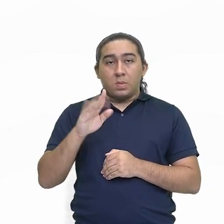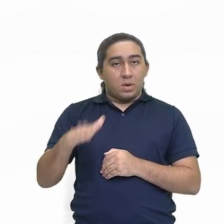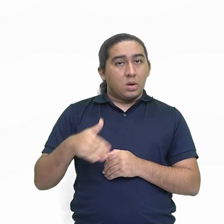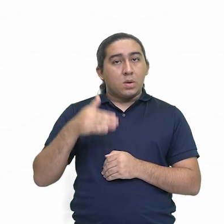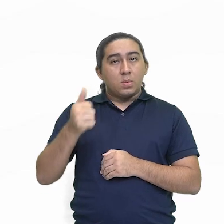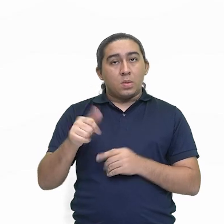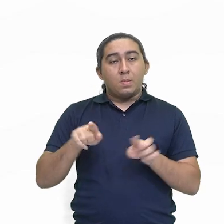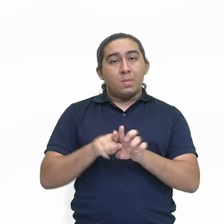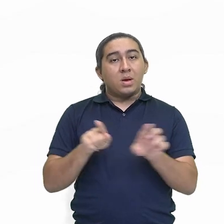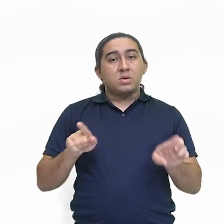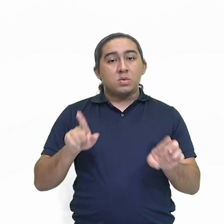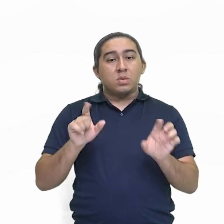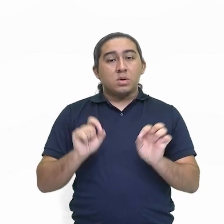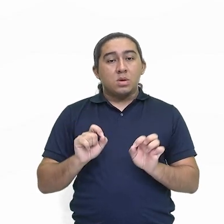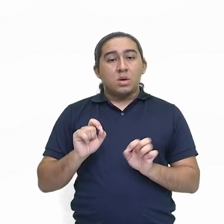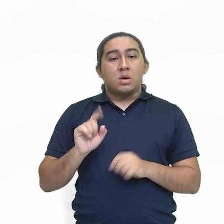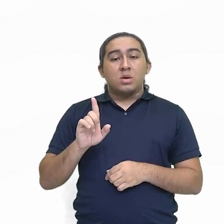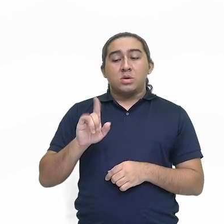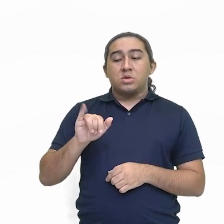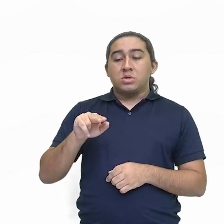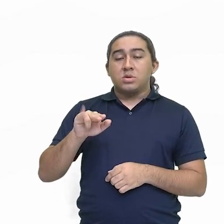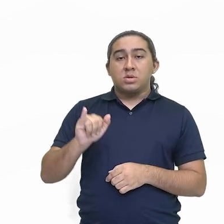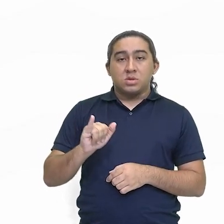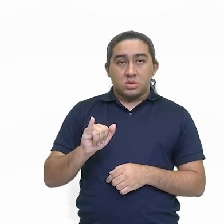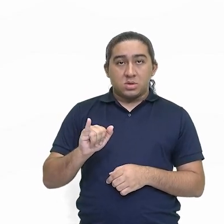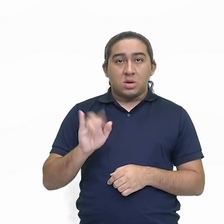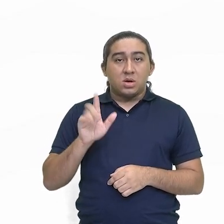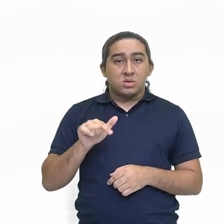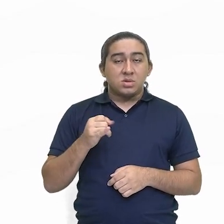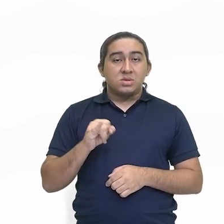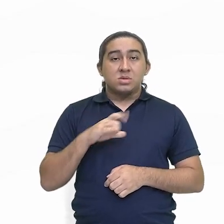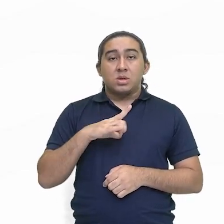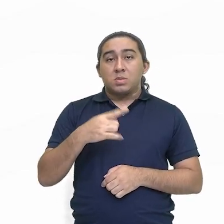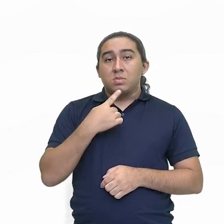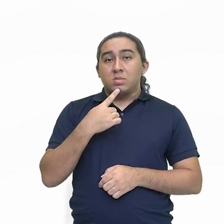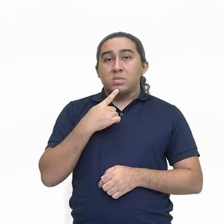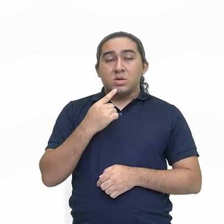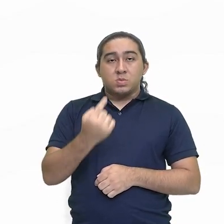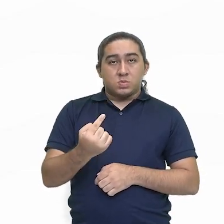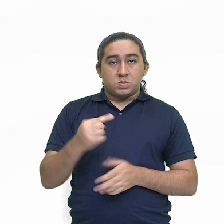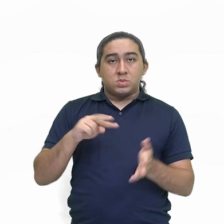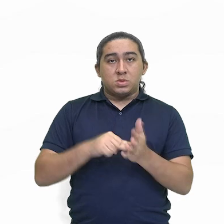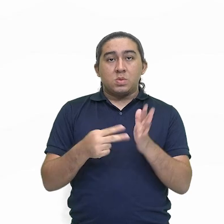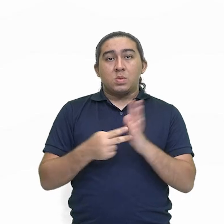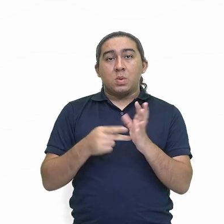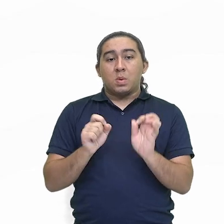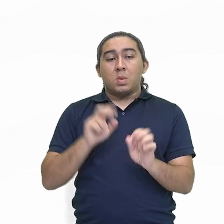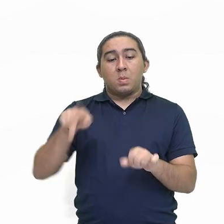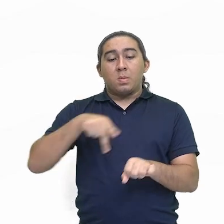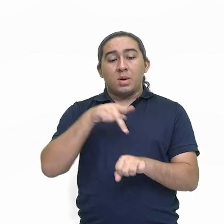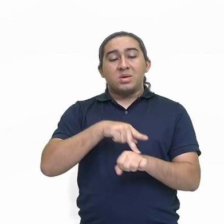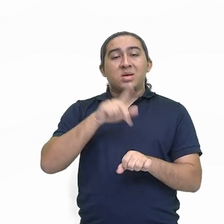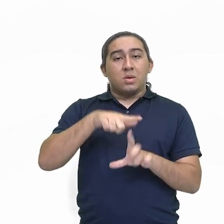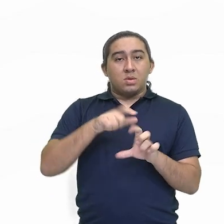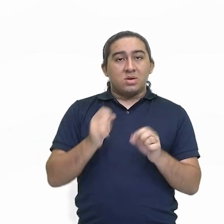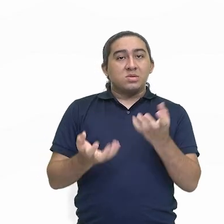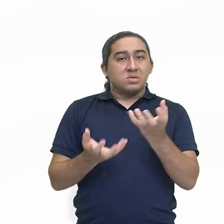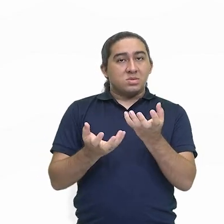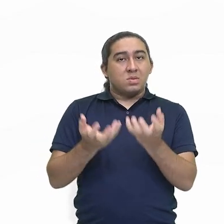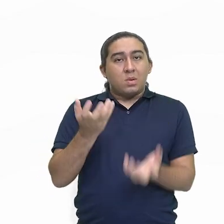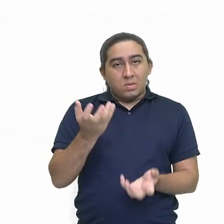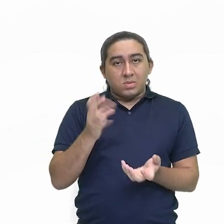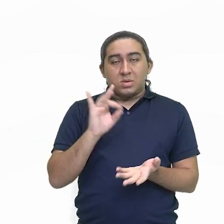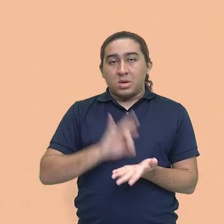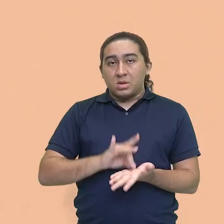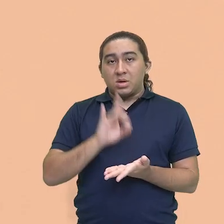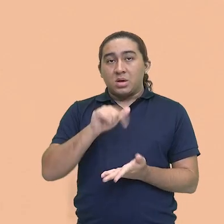Já o coeficiente de Gini, ou de Gini, quanto mais perto de 1, significa que aquele país é bastante desigual, né?